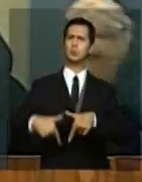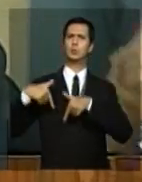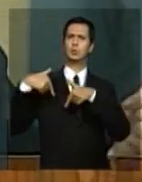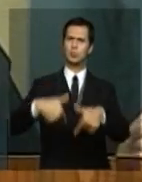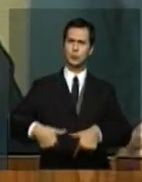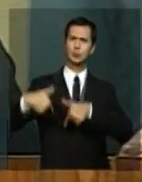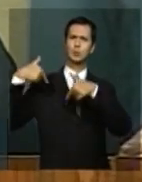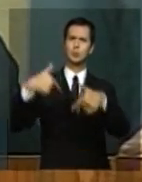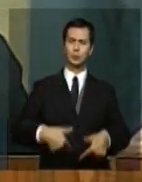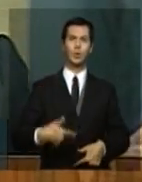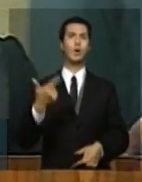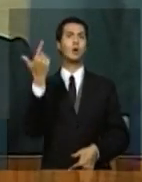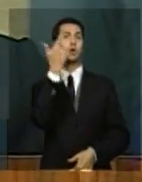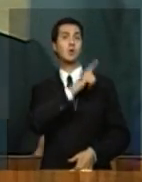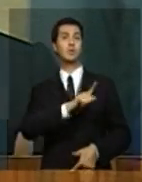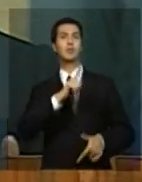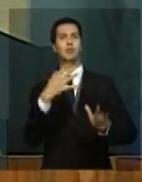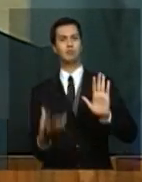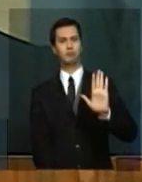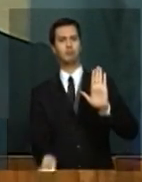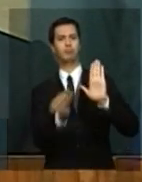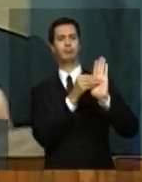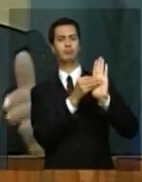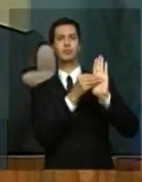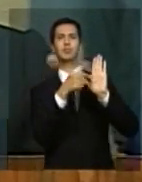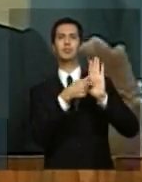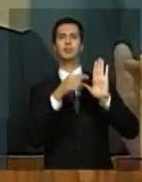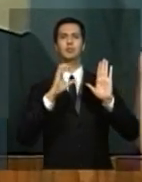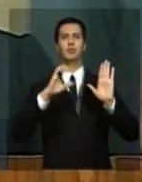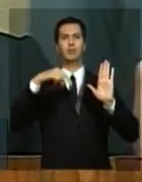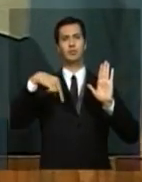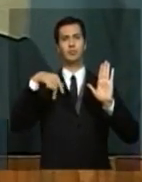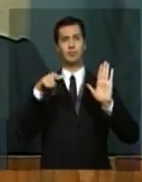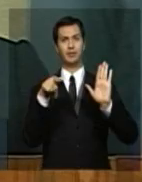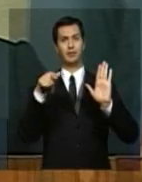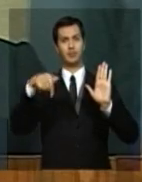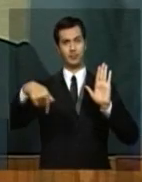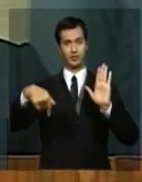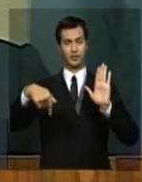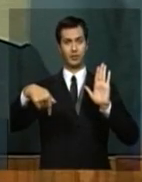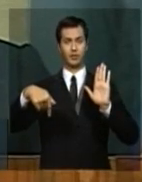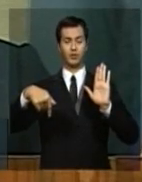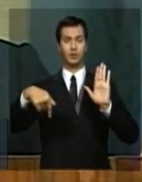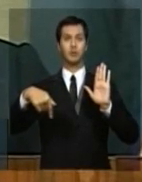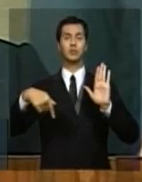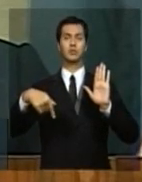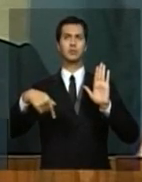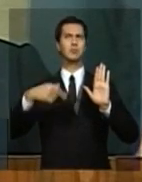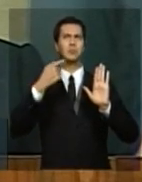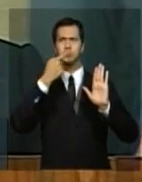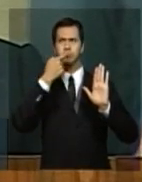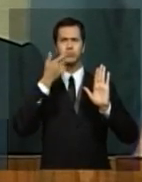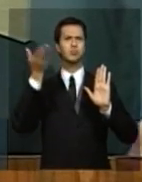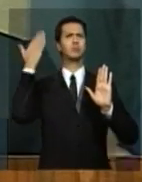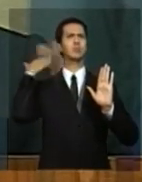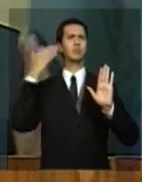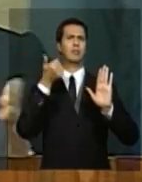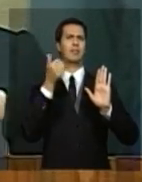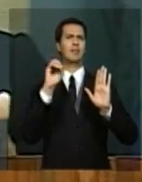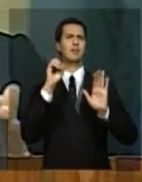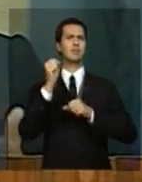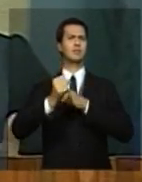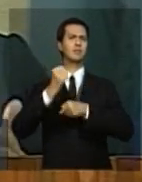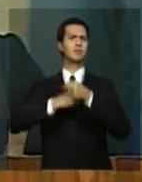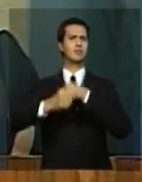paa do c qu não muito mais do que 10 anos a